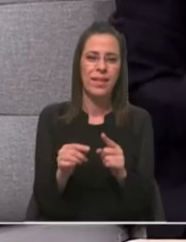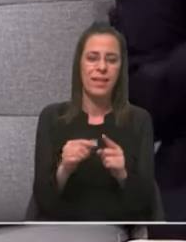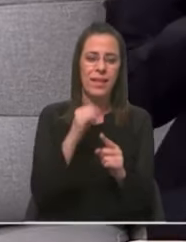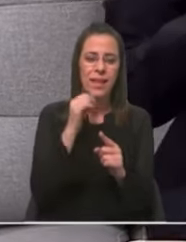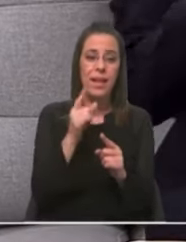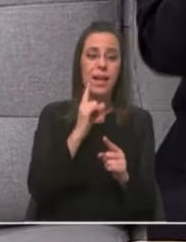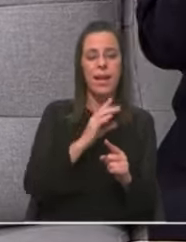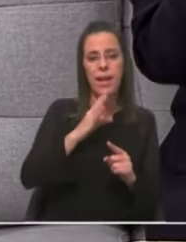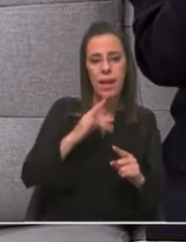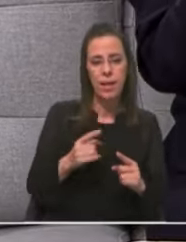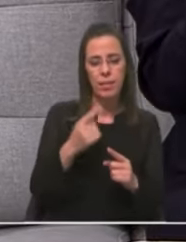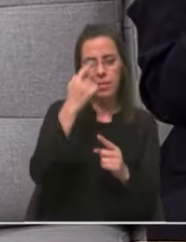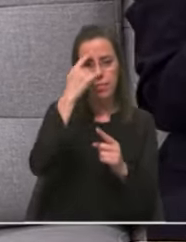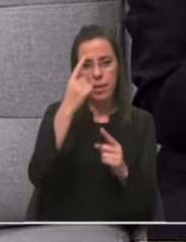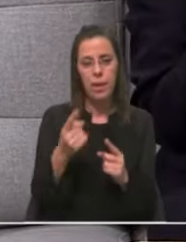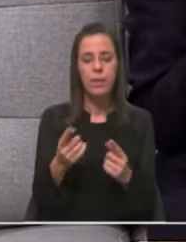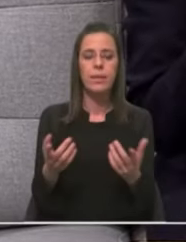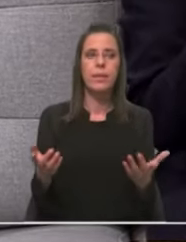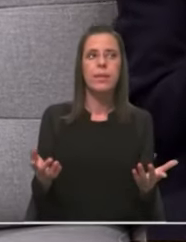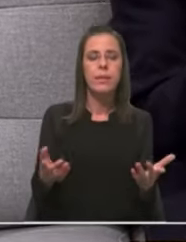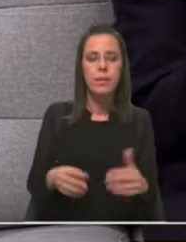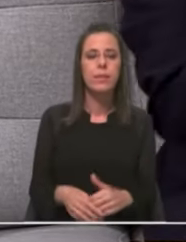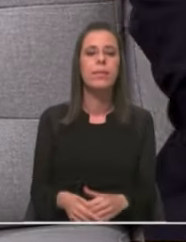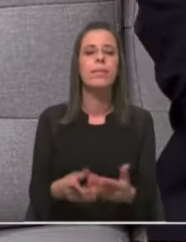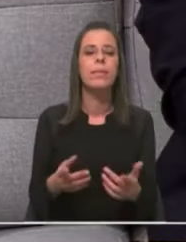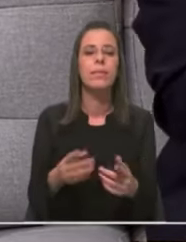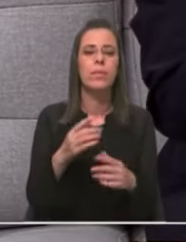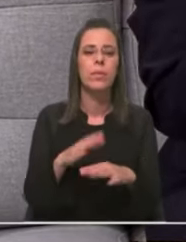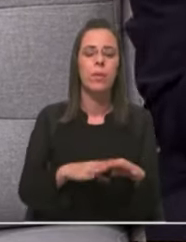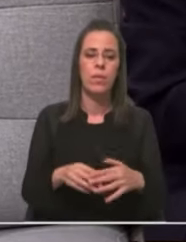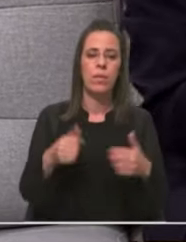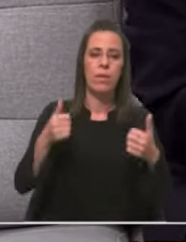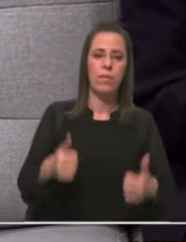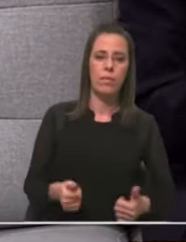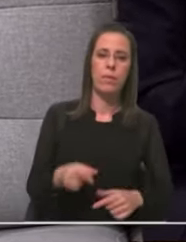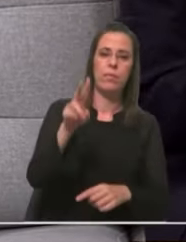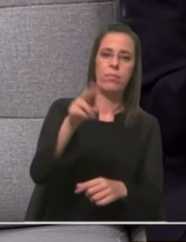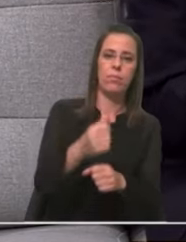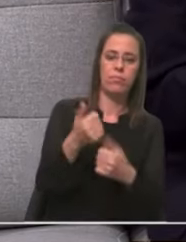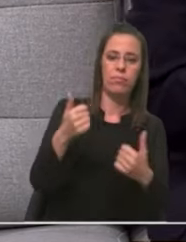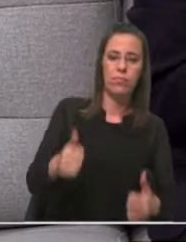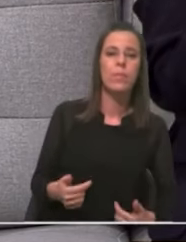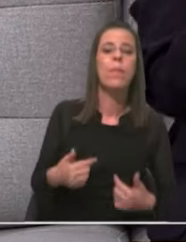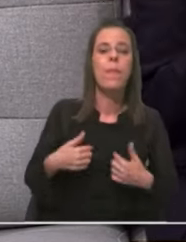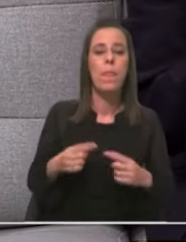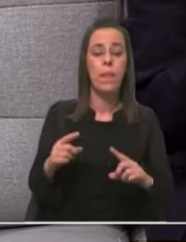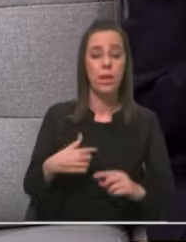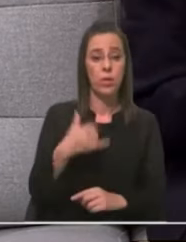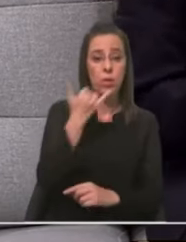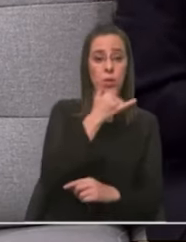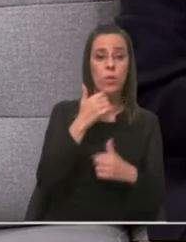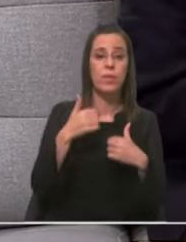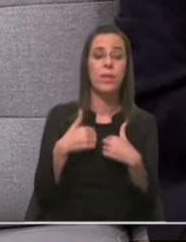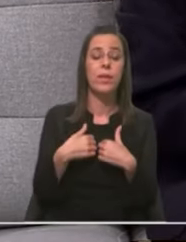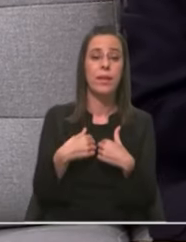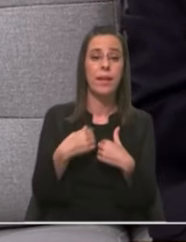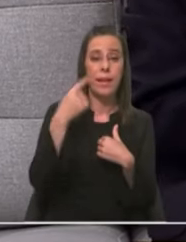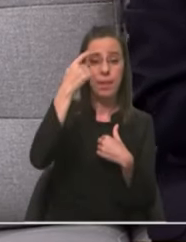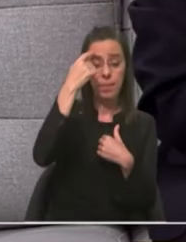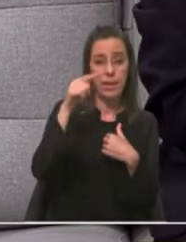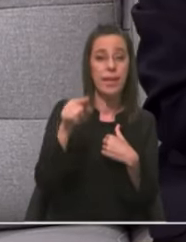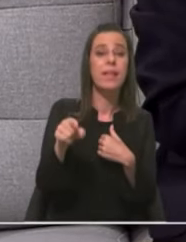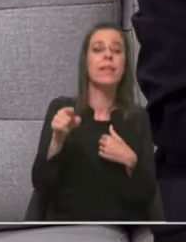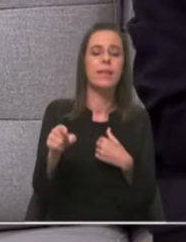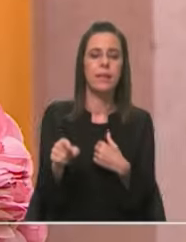Normalmente as mães pensam, pelo menos, que olha, fiz uma boa obra. Pois eu sou feliz a pensar